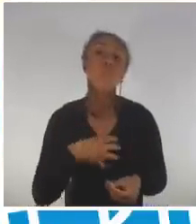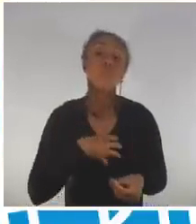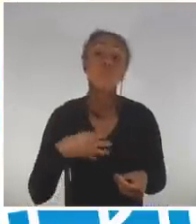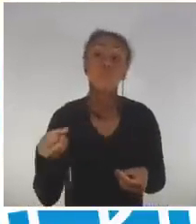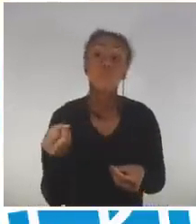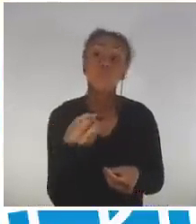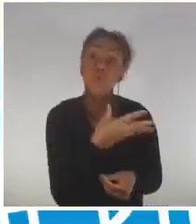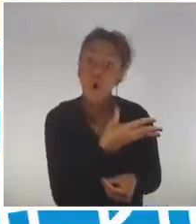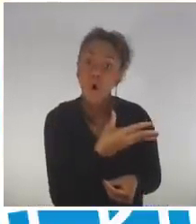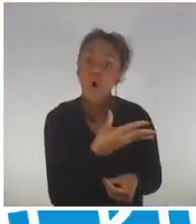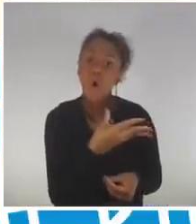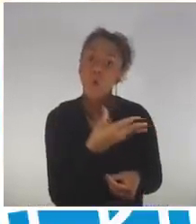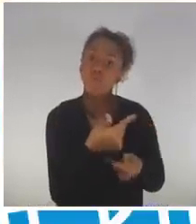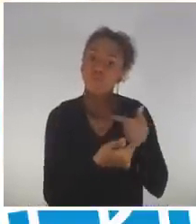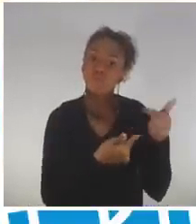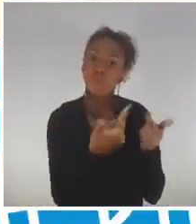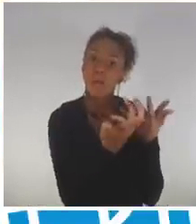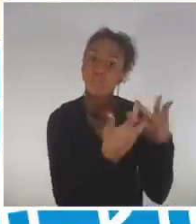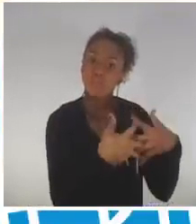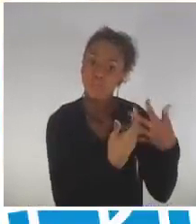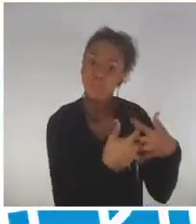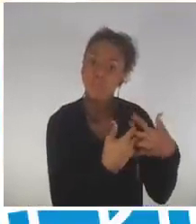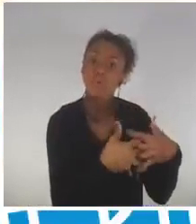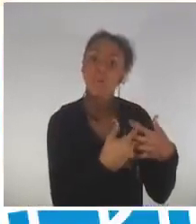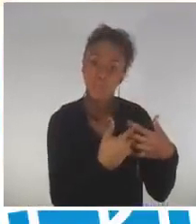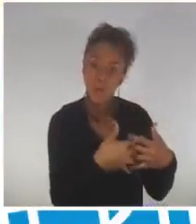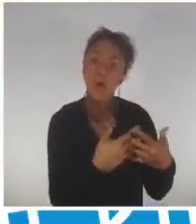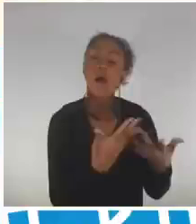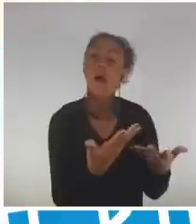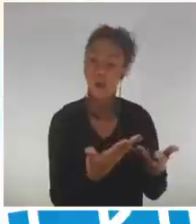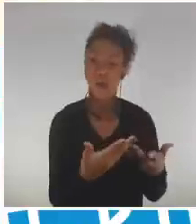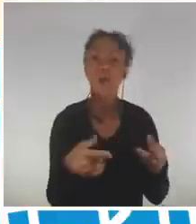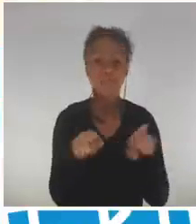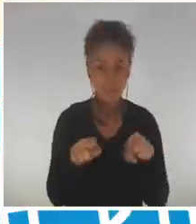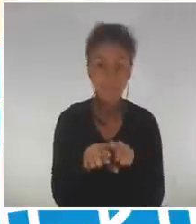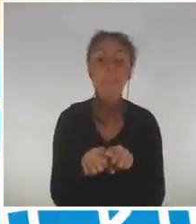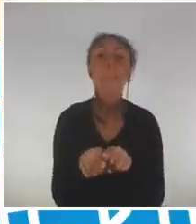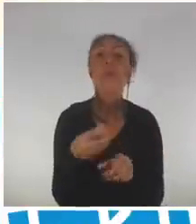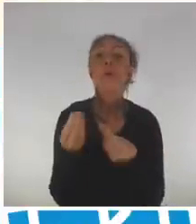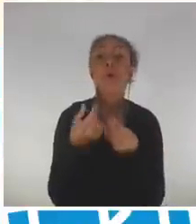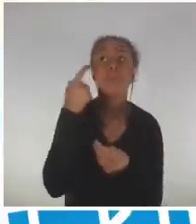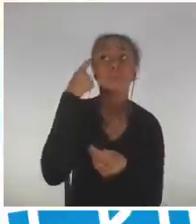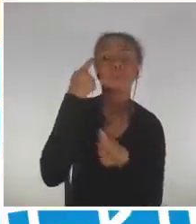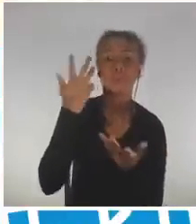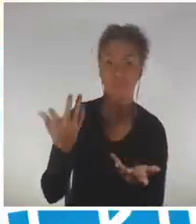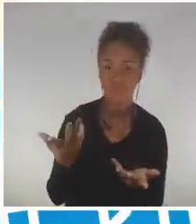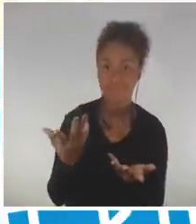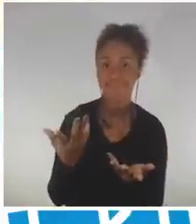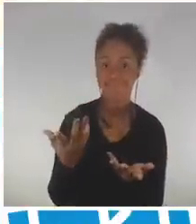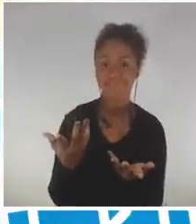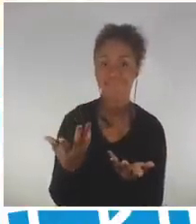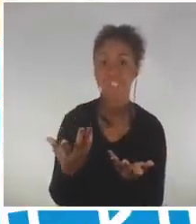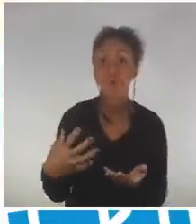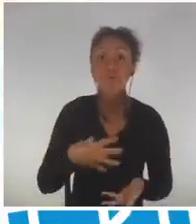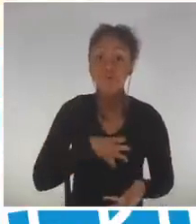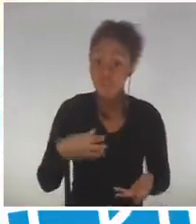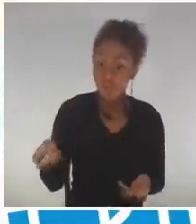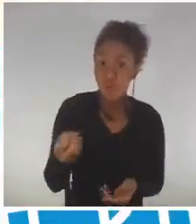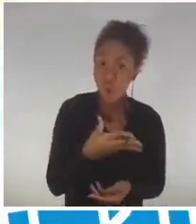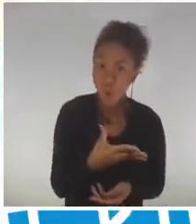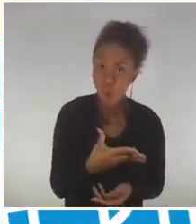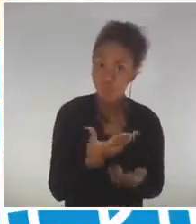que nós não poderemos avançar, né? E com essa questão do novo framework, das